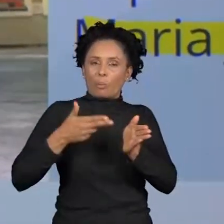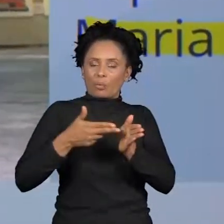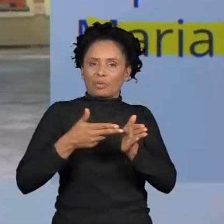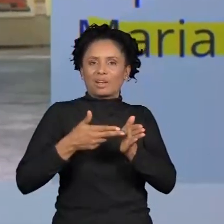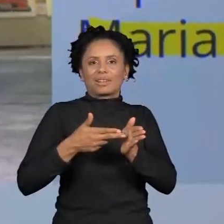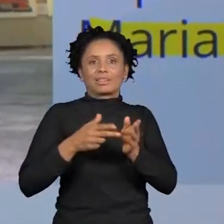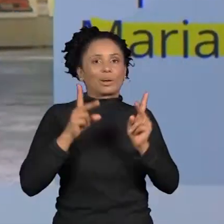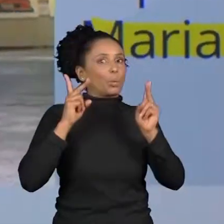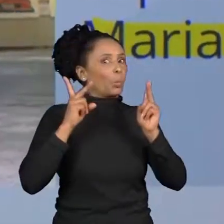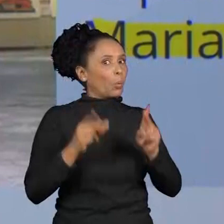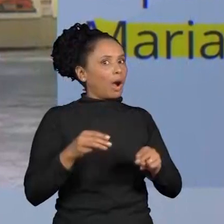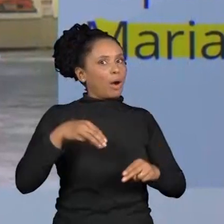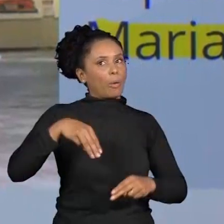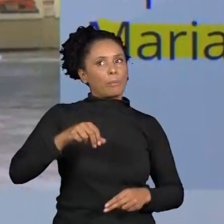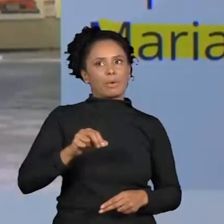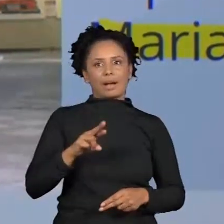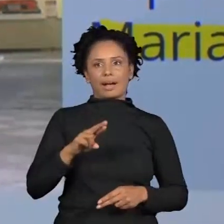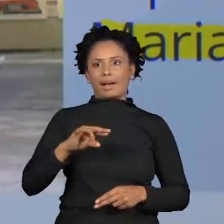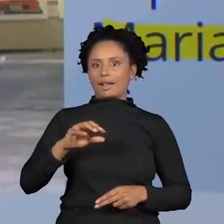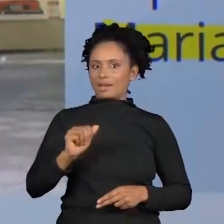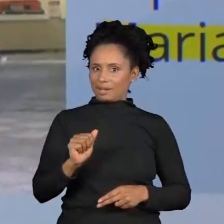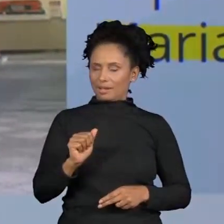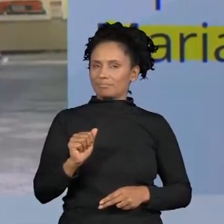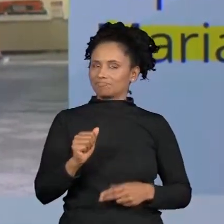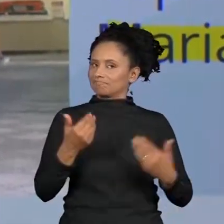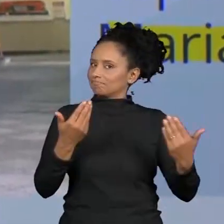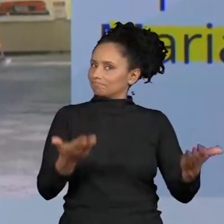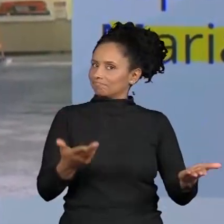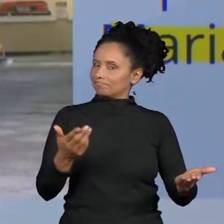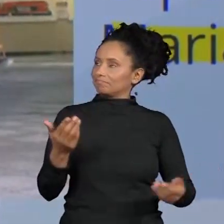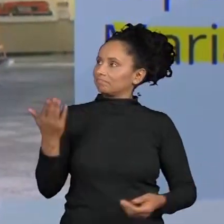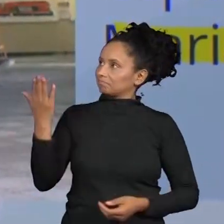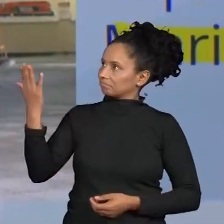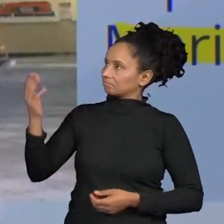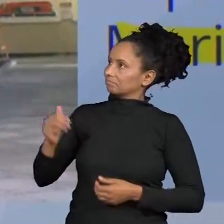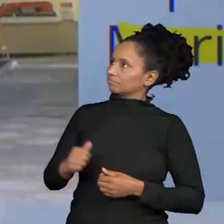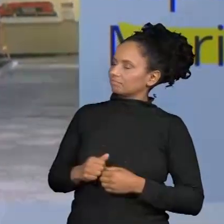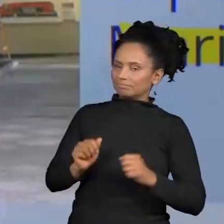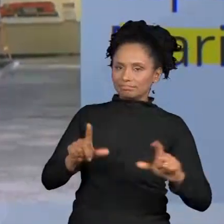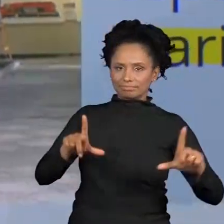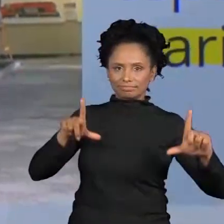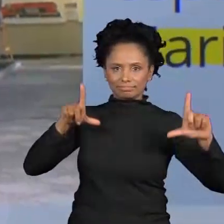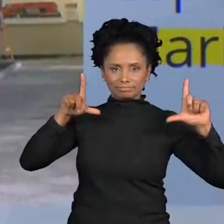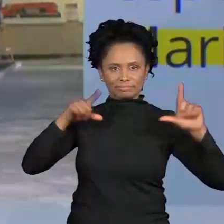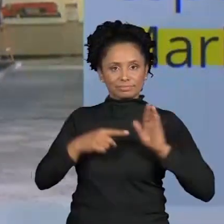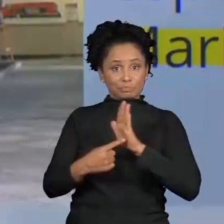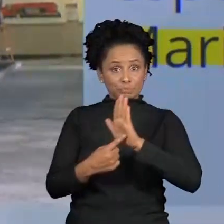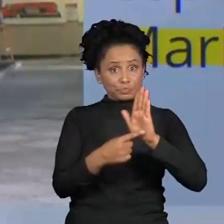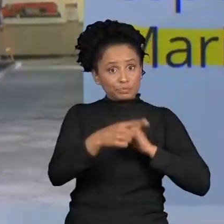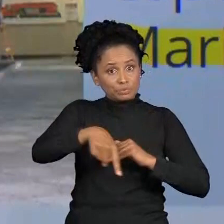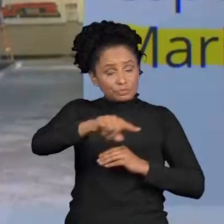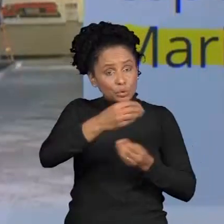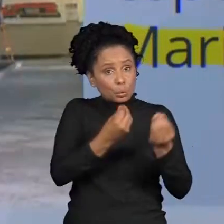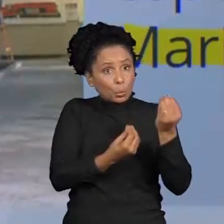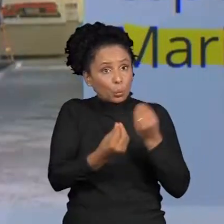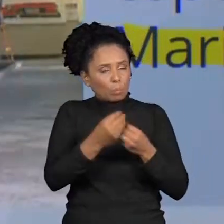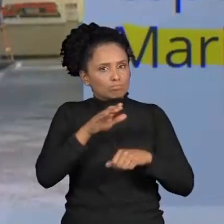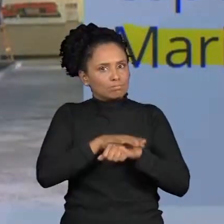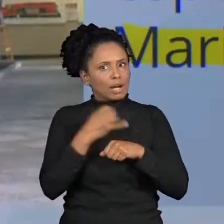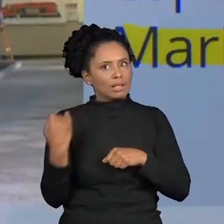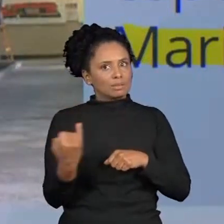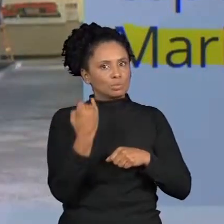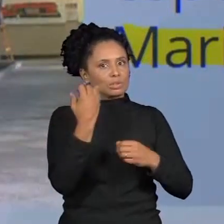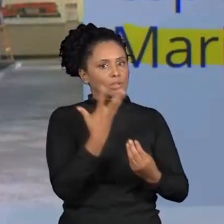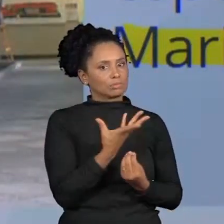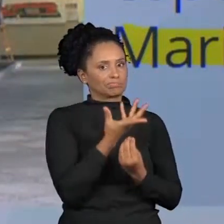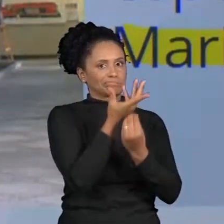locomotiva a vapor do Brasil, puxando aí num detalhe aqui para vocês. Então é aí que se transformou aí em uma grande obra de arte, uma